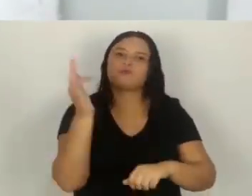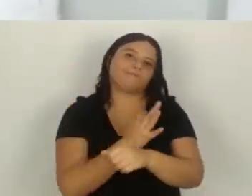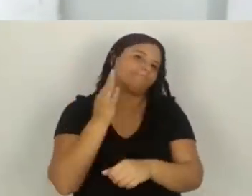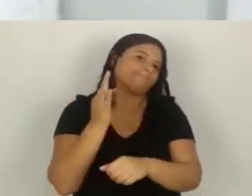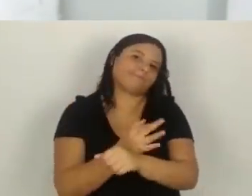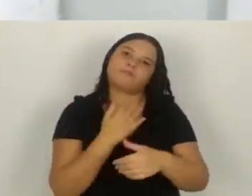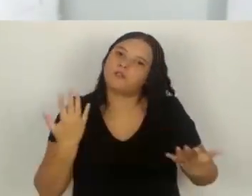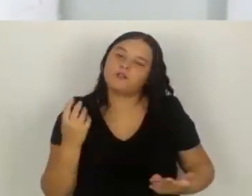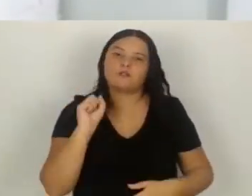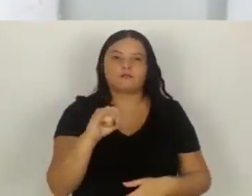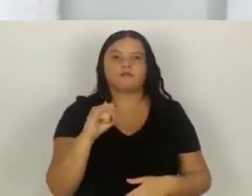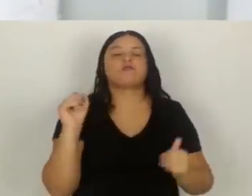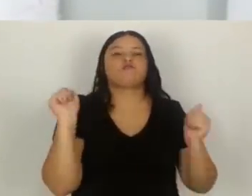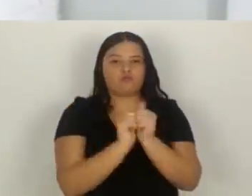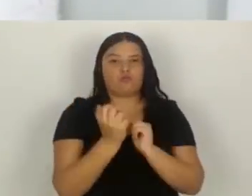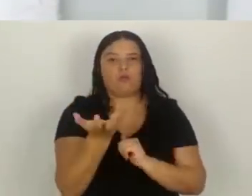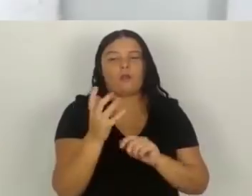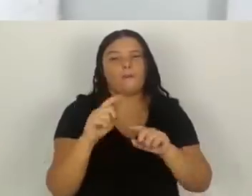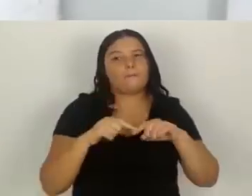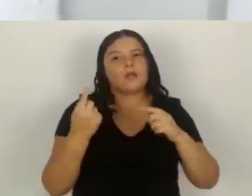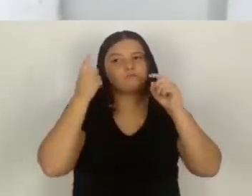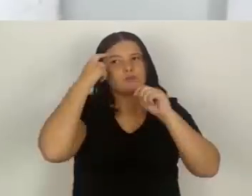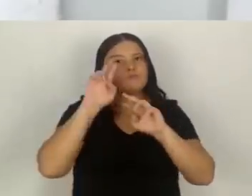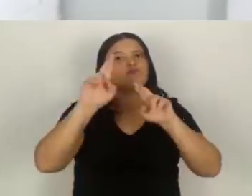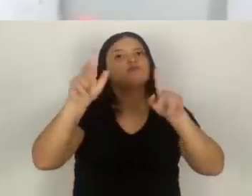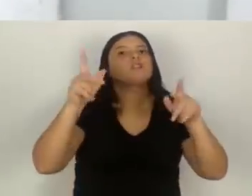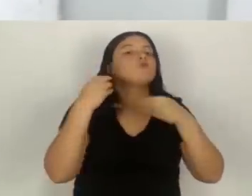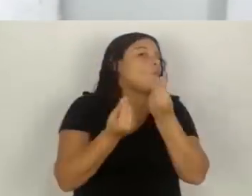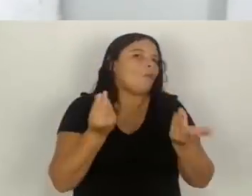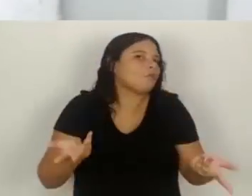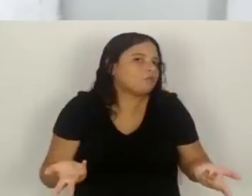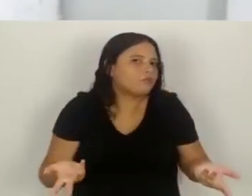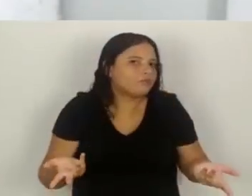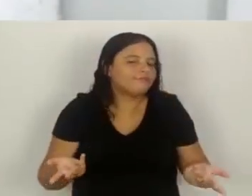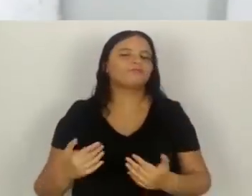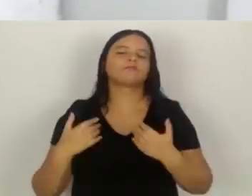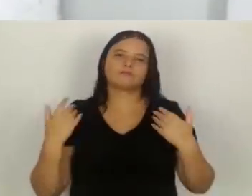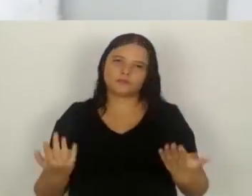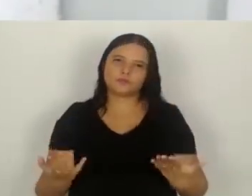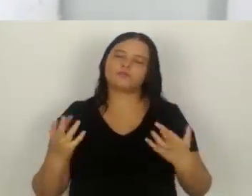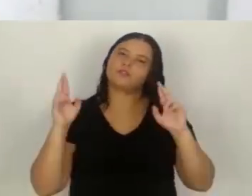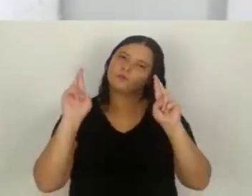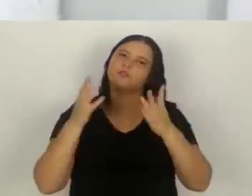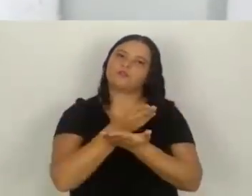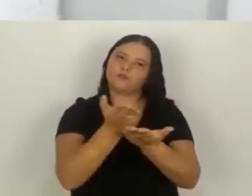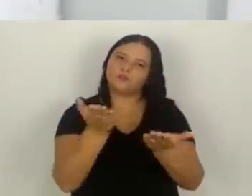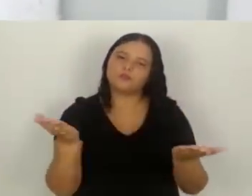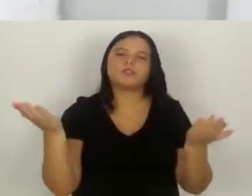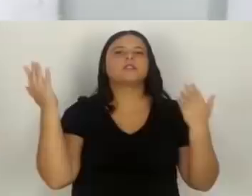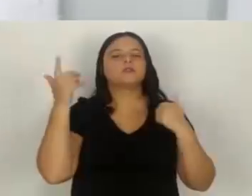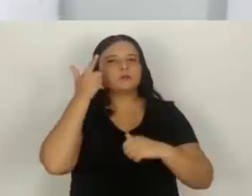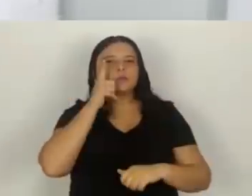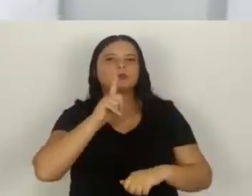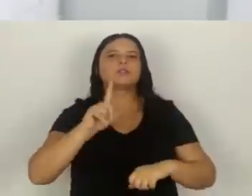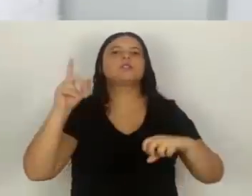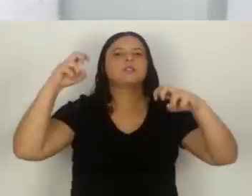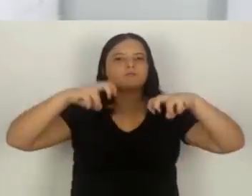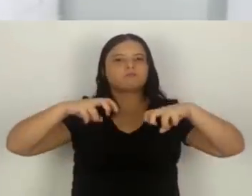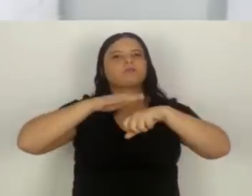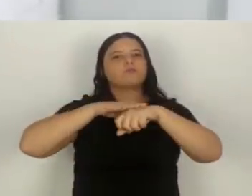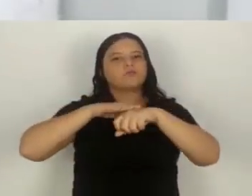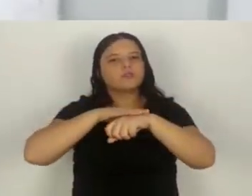vai ter jeito, porque se vocês querem continuar juntos e cada um quer coisas tão opostas, como é que faz, né? Então, espero que vocês